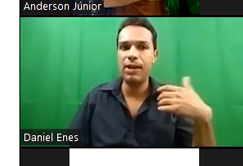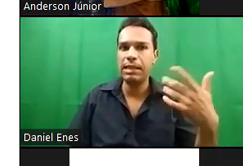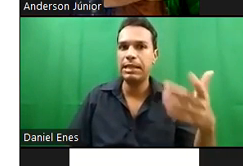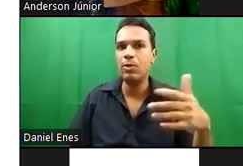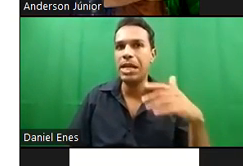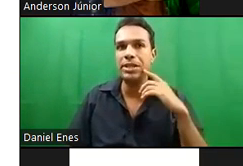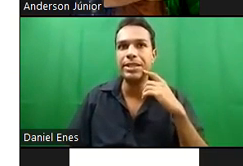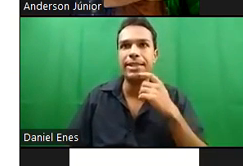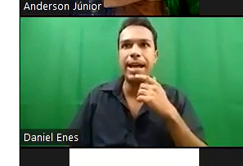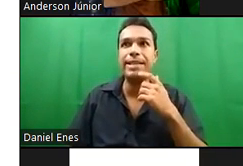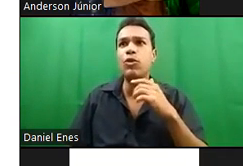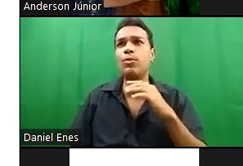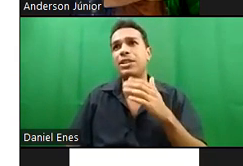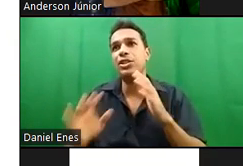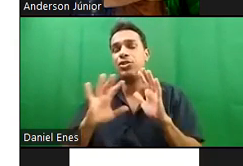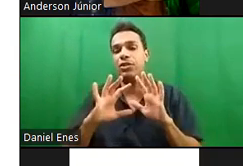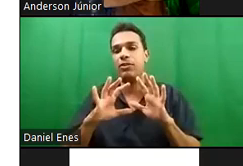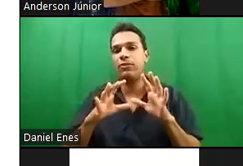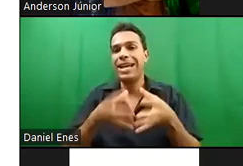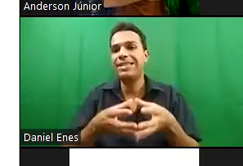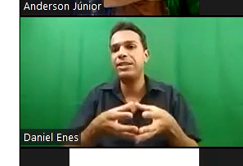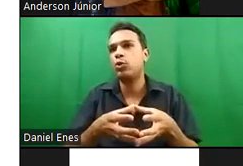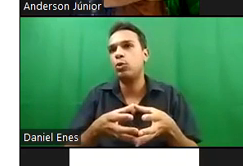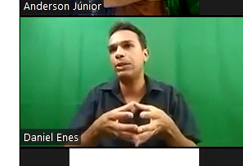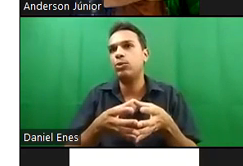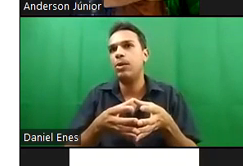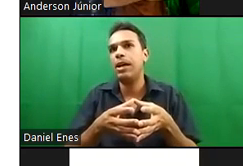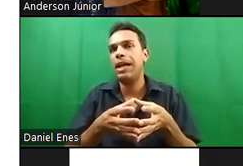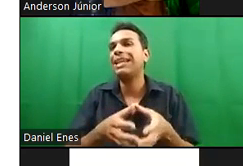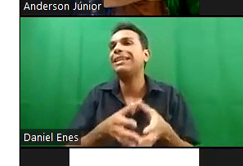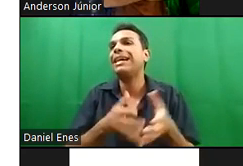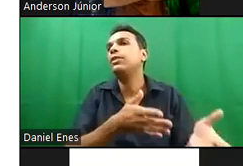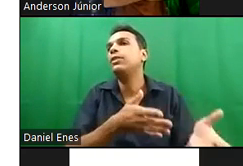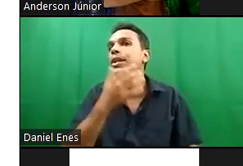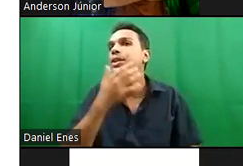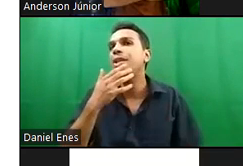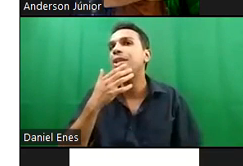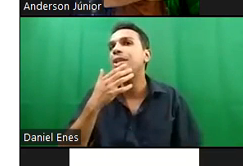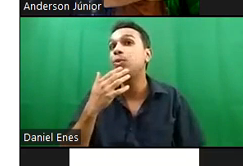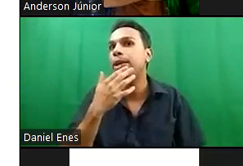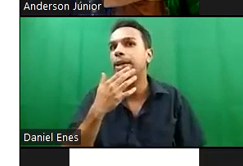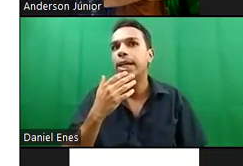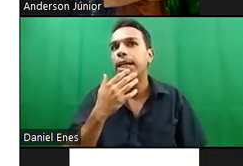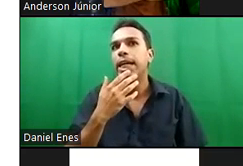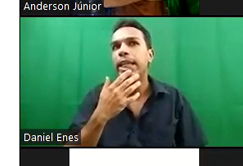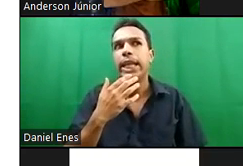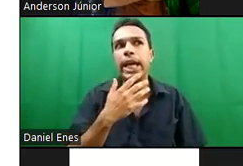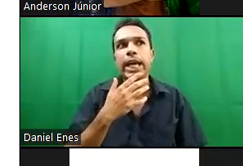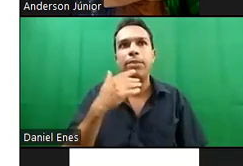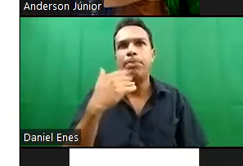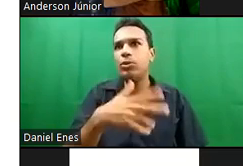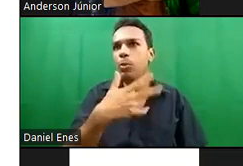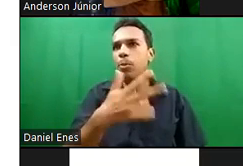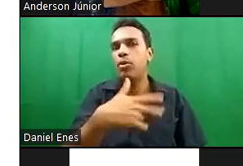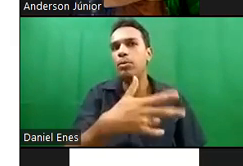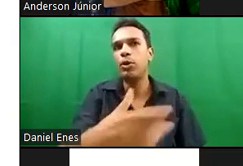gente fala linguagem de sinais, é como se a gente tivesse excluindo ela da categoria de língua, né? E